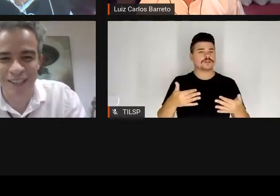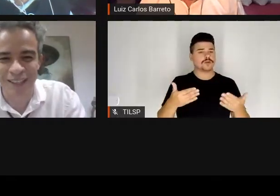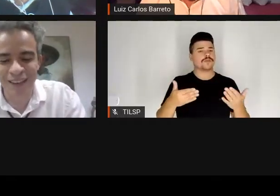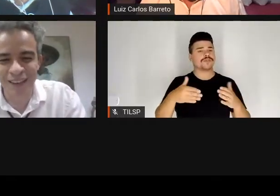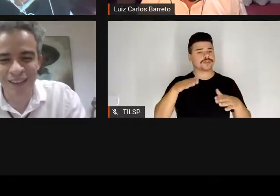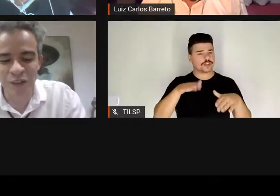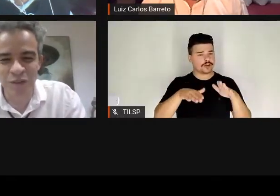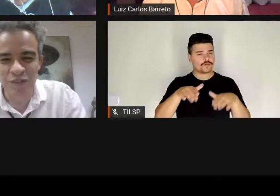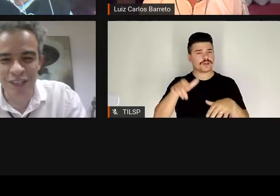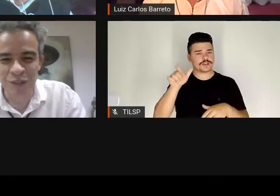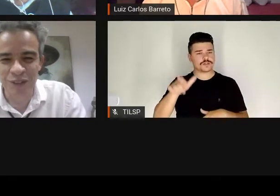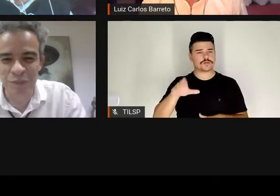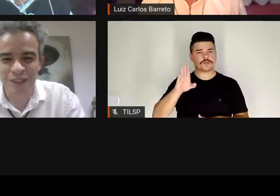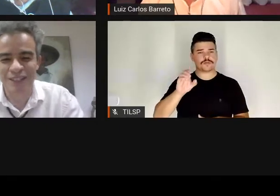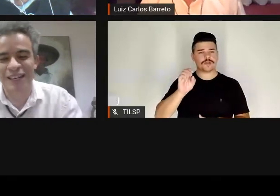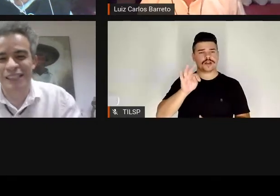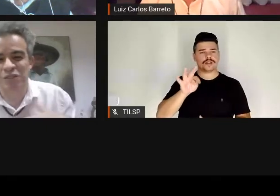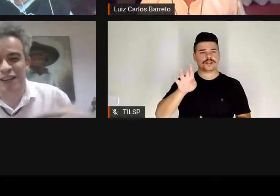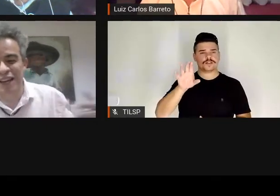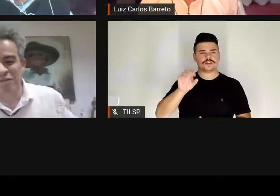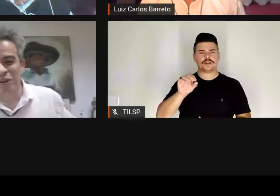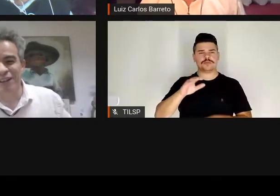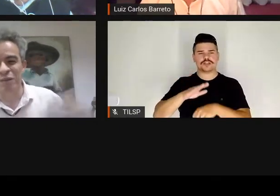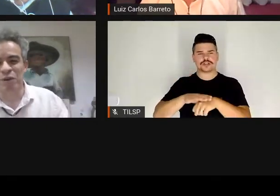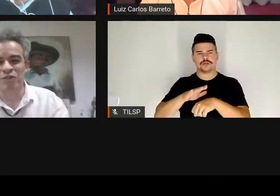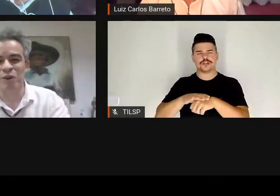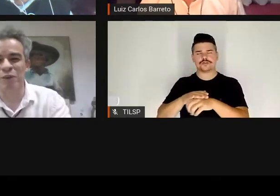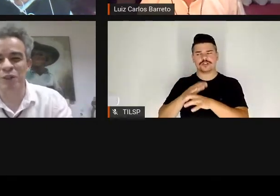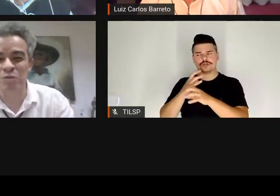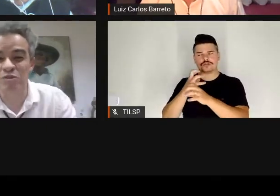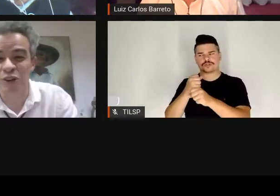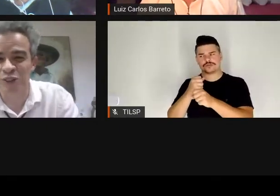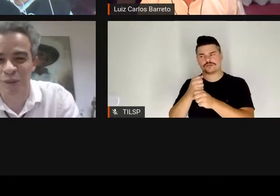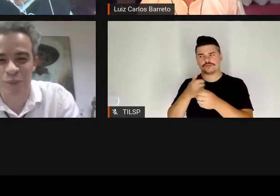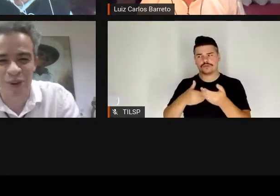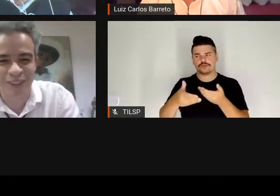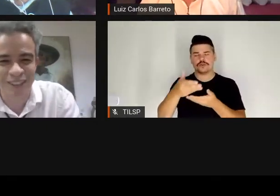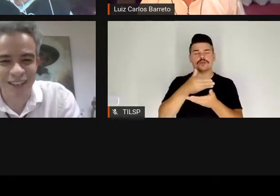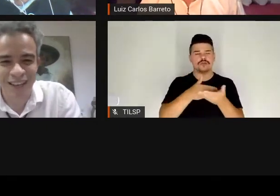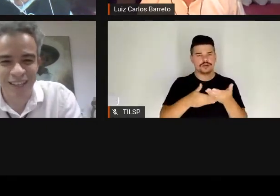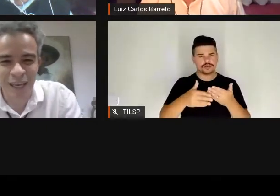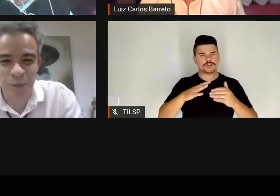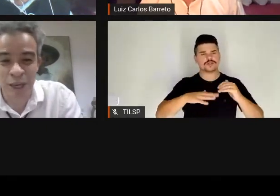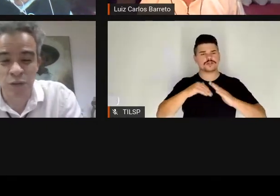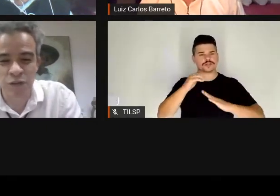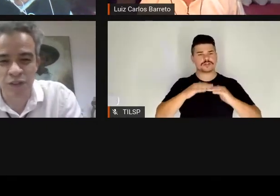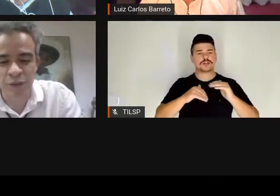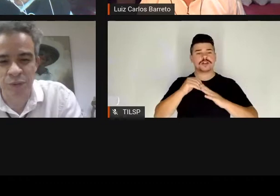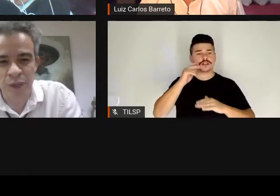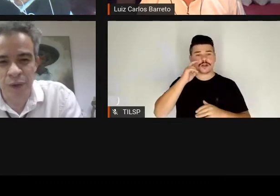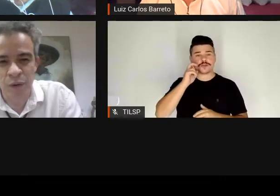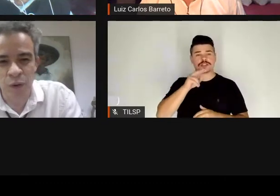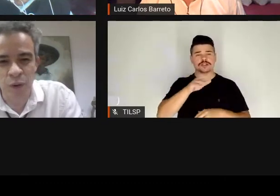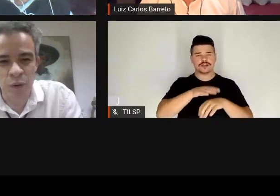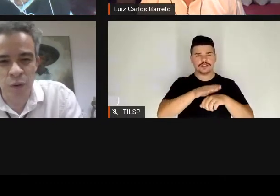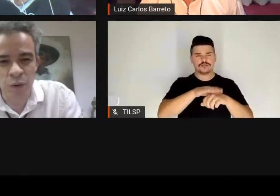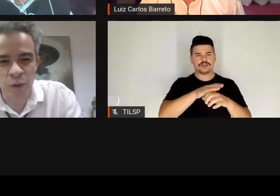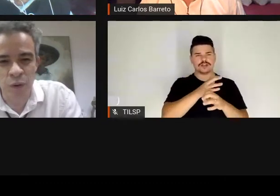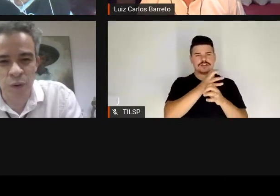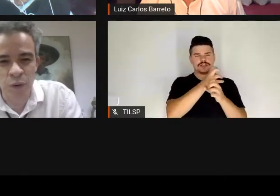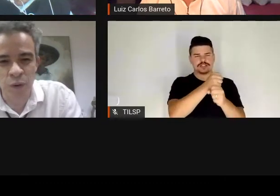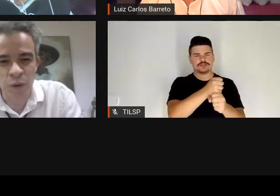Barretão e o Evandro também se classificavam ali profissionalmente como fotorreporter na época que conviveram